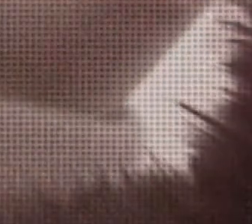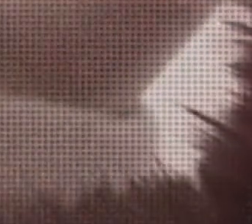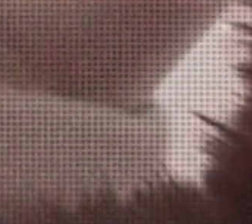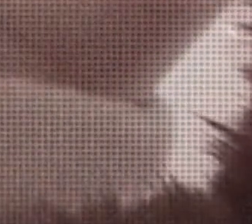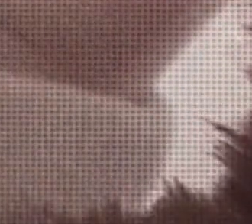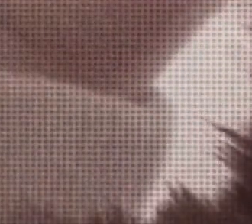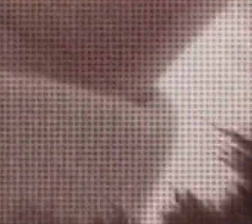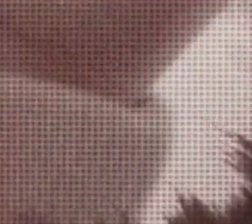resistência i